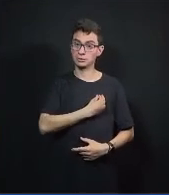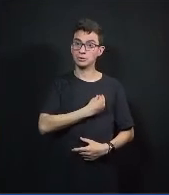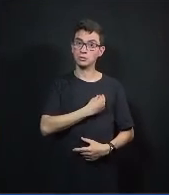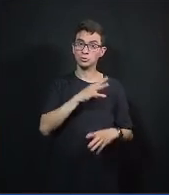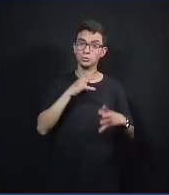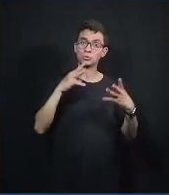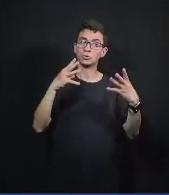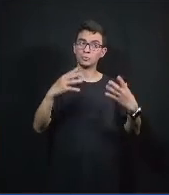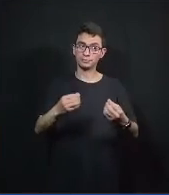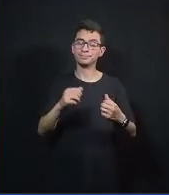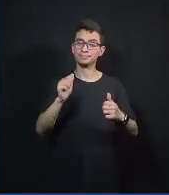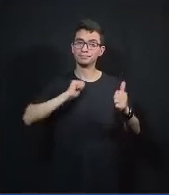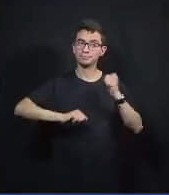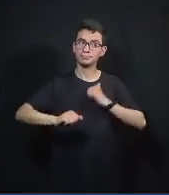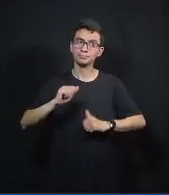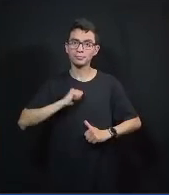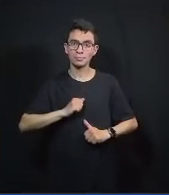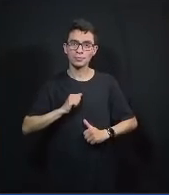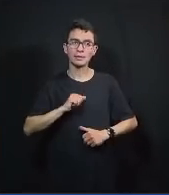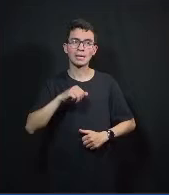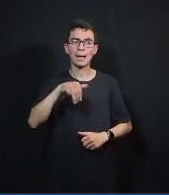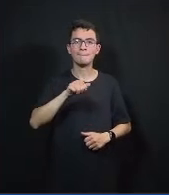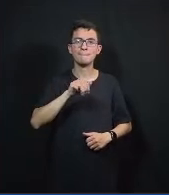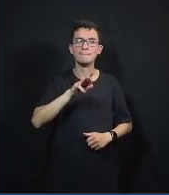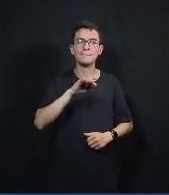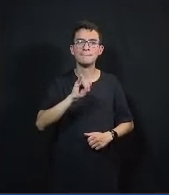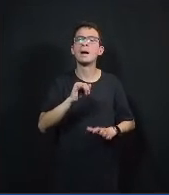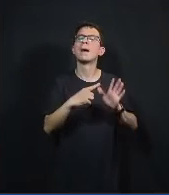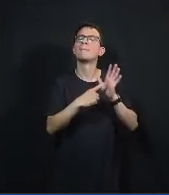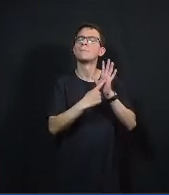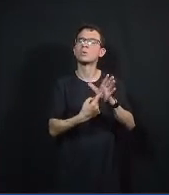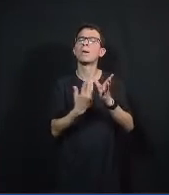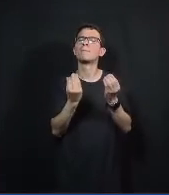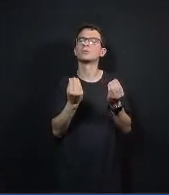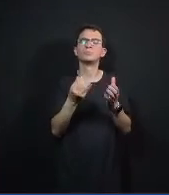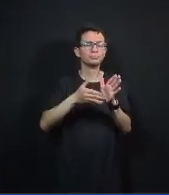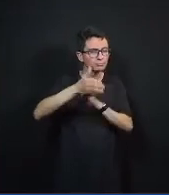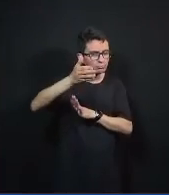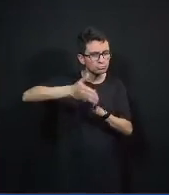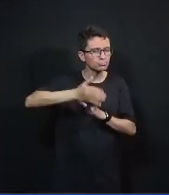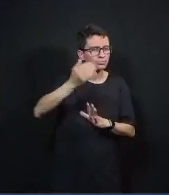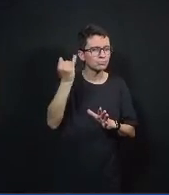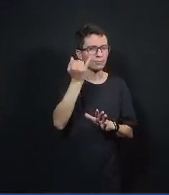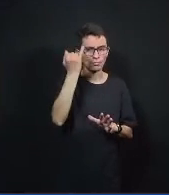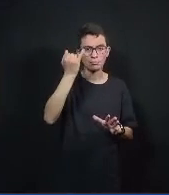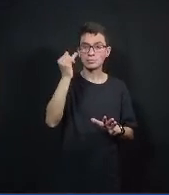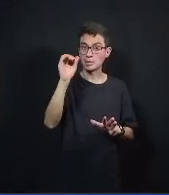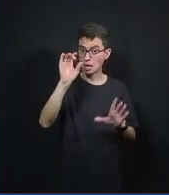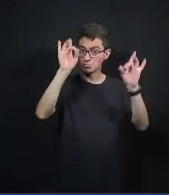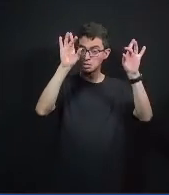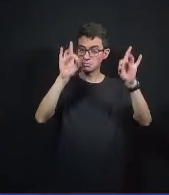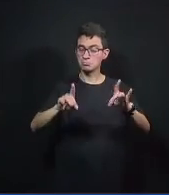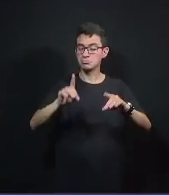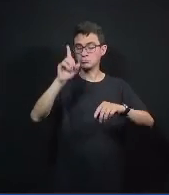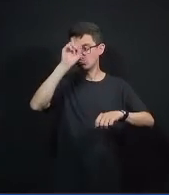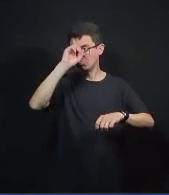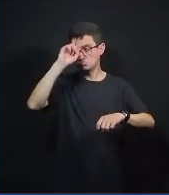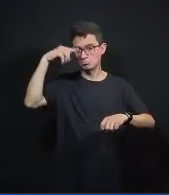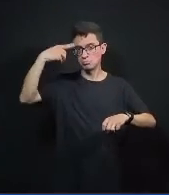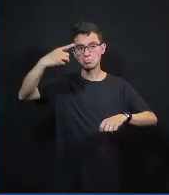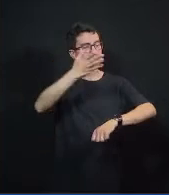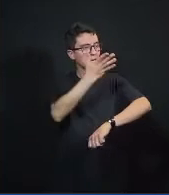doutora Marta já apresentou aí várias contribuições valiosas de como fazer esse exercício diário, né, até a